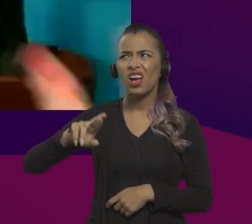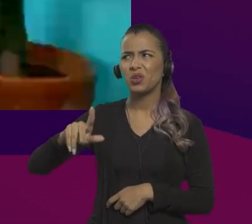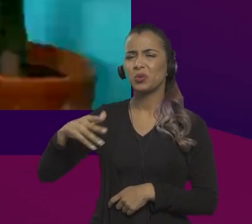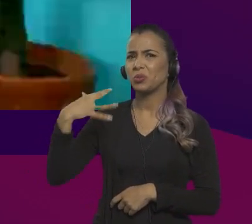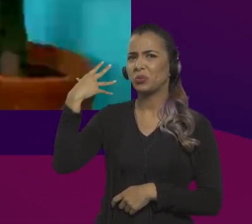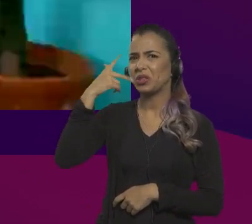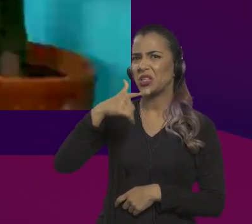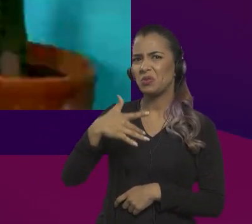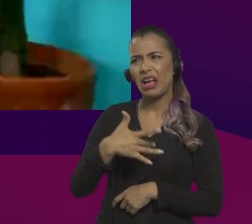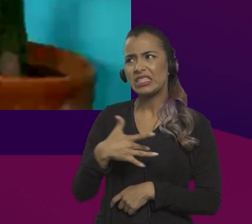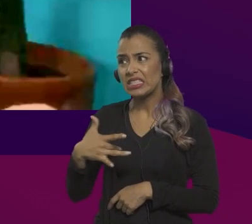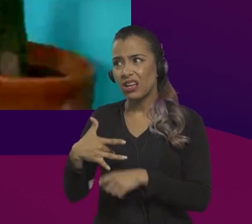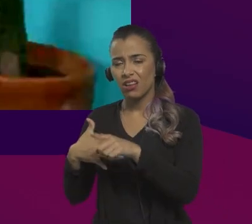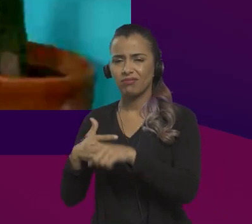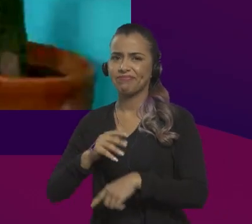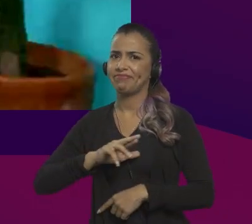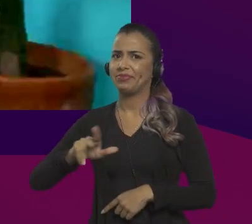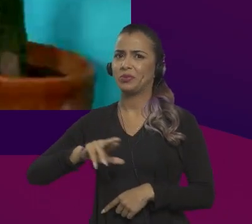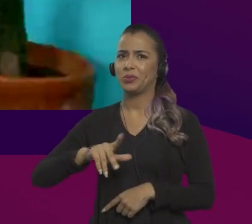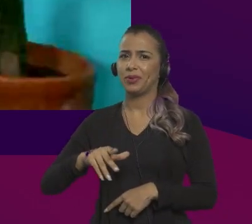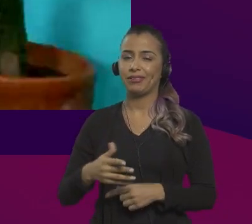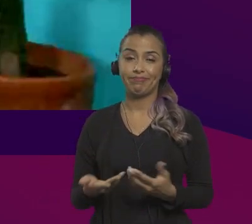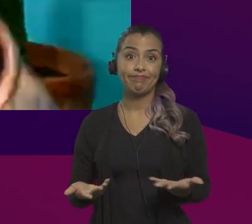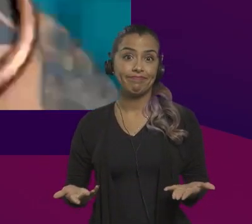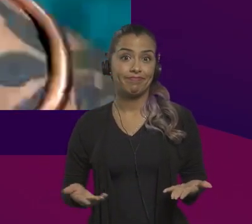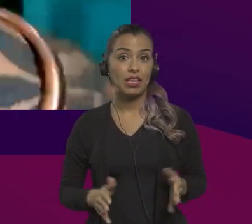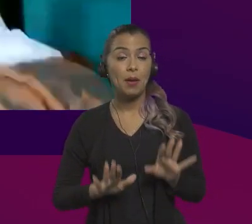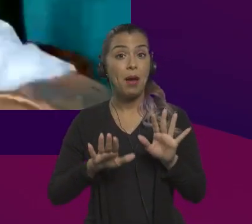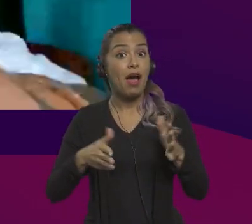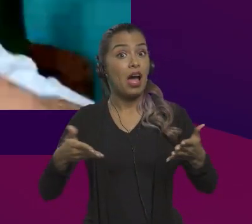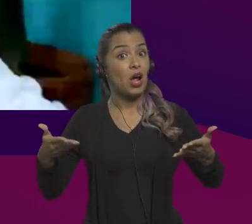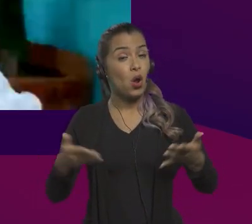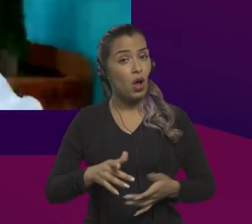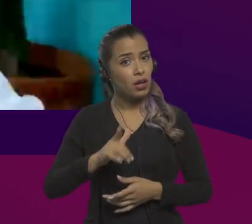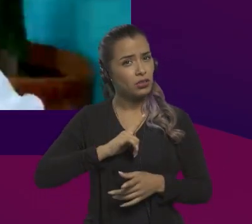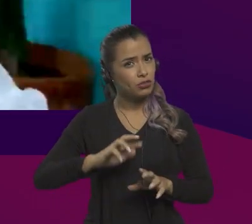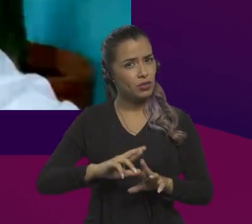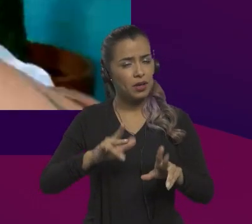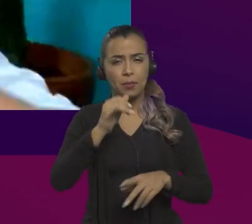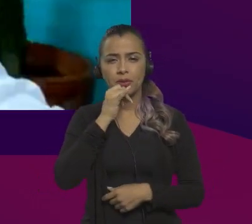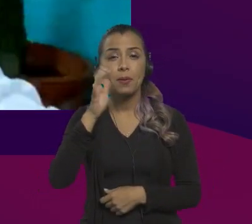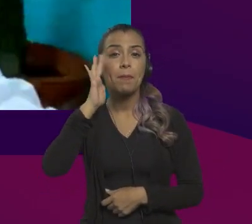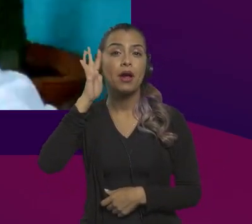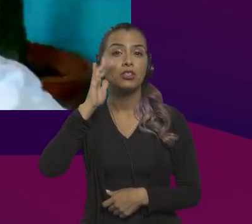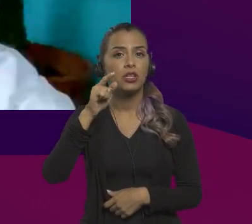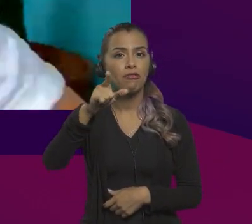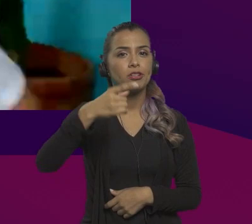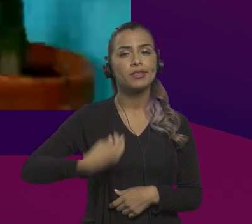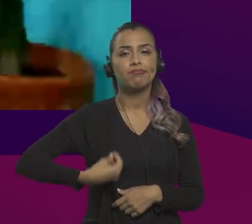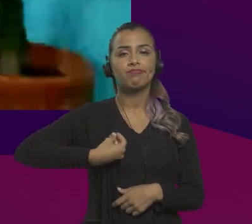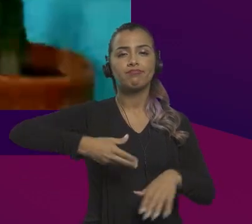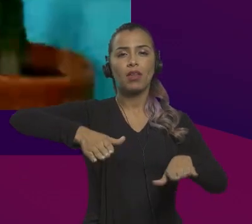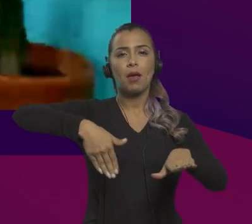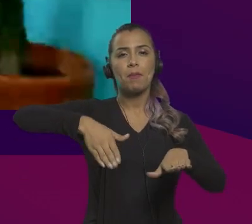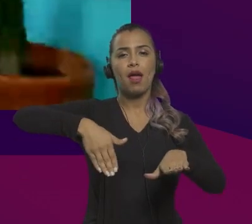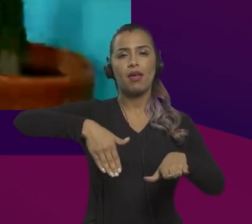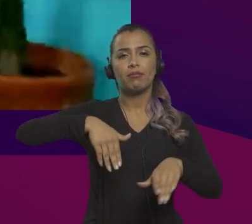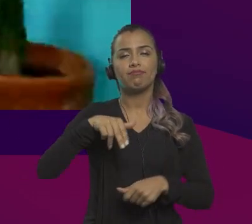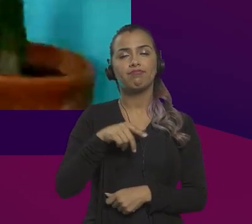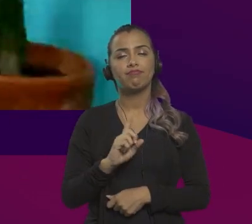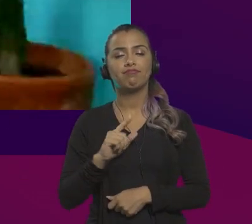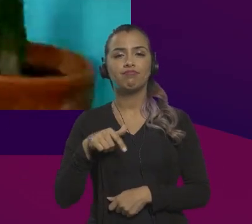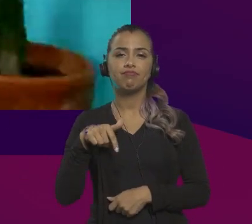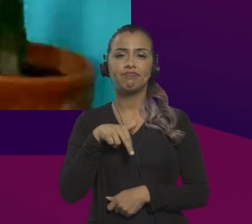gente tá cansado de ouvir isso. A diferença é que agora, imagina você vai na praia, galera, você tá na praia, tá? Aí tá lá a galera que tá